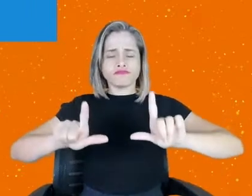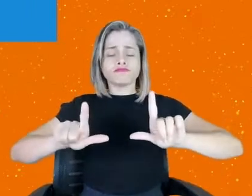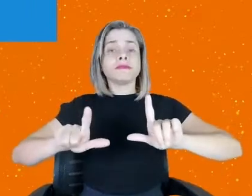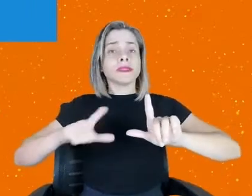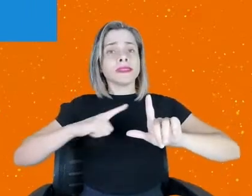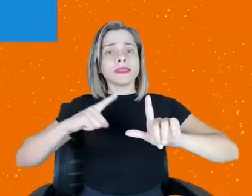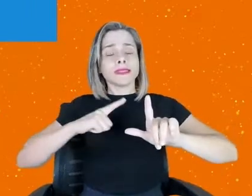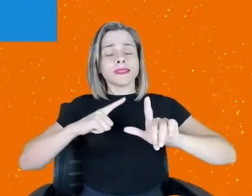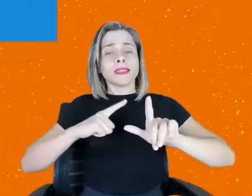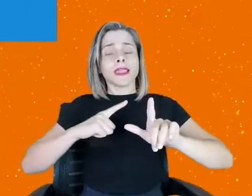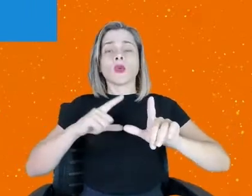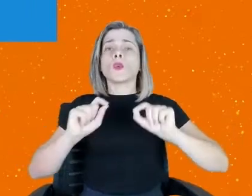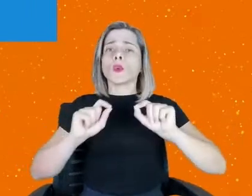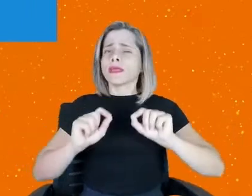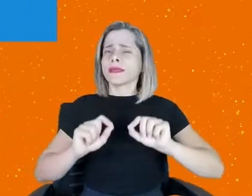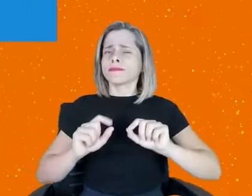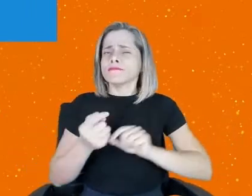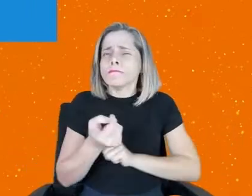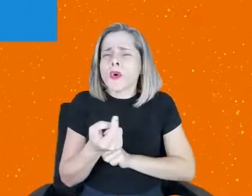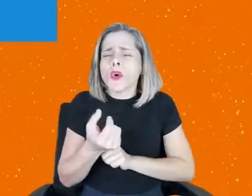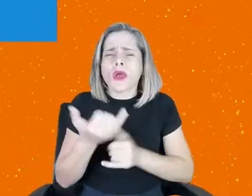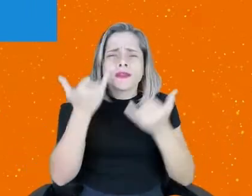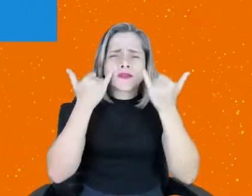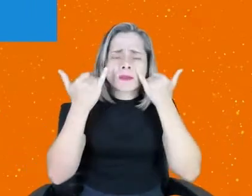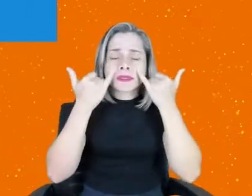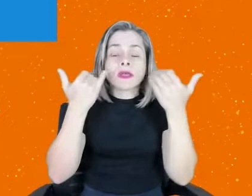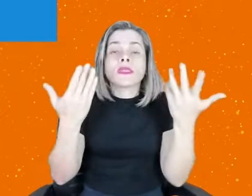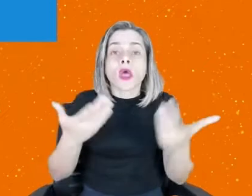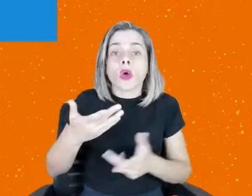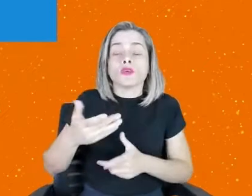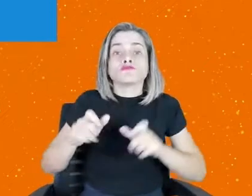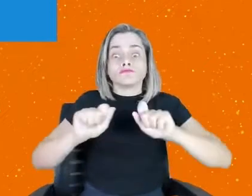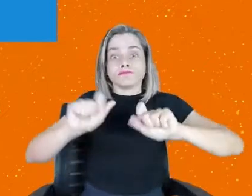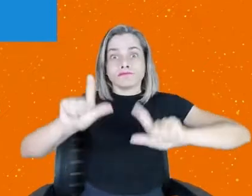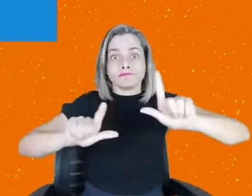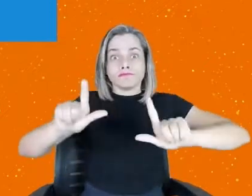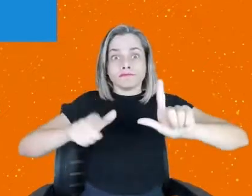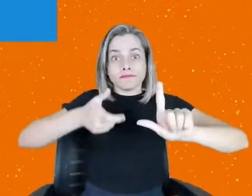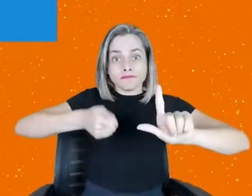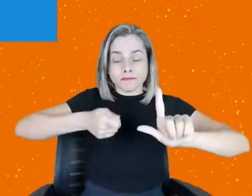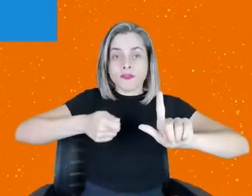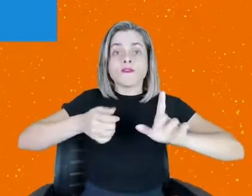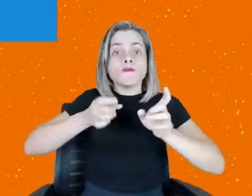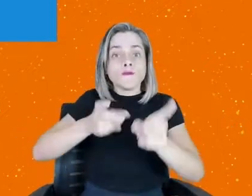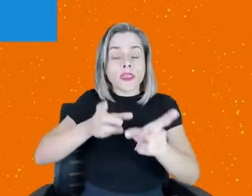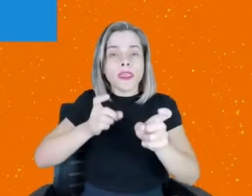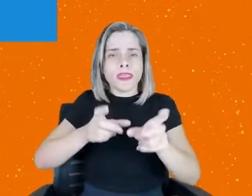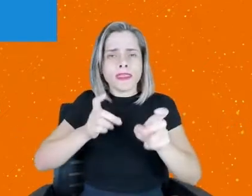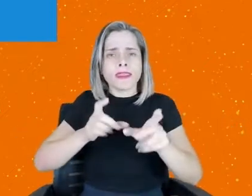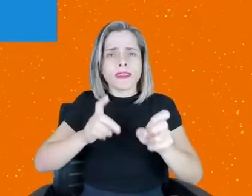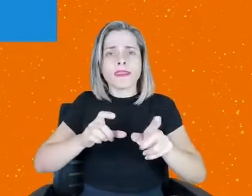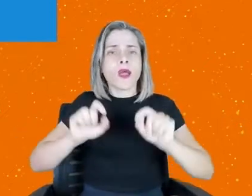tem né muita informação então o canal de vendas por exemplo a imediatamente ele consegue associar né é